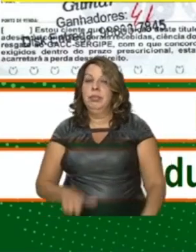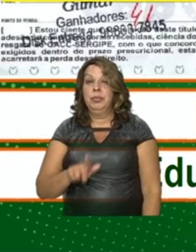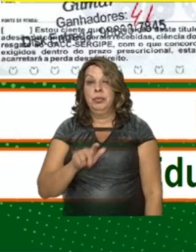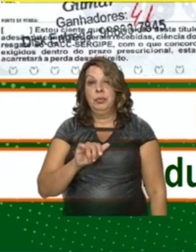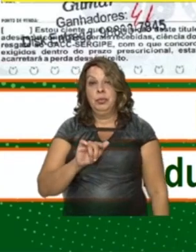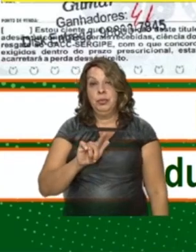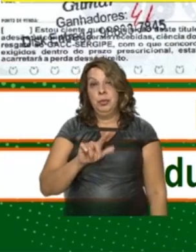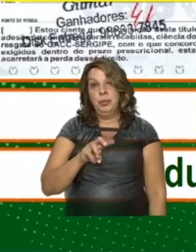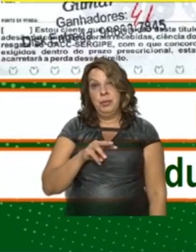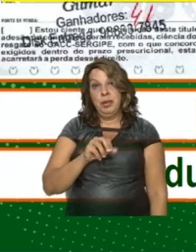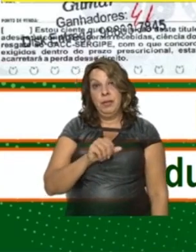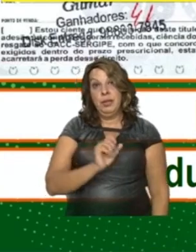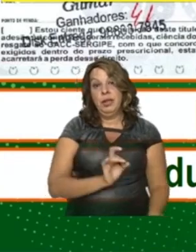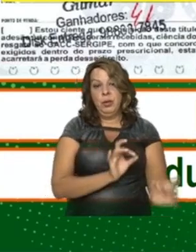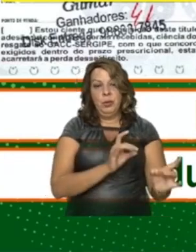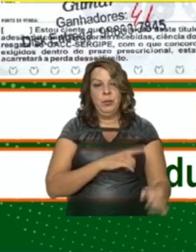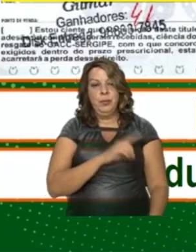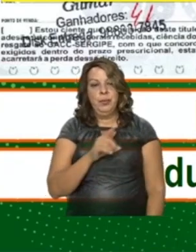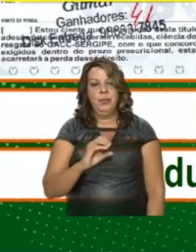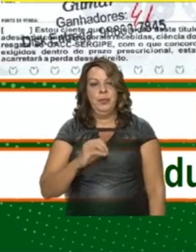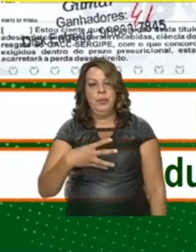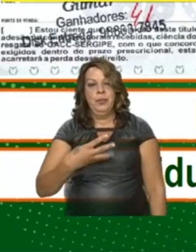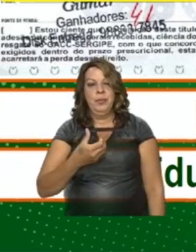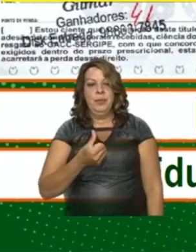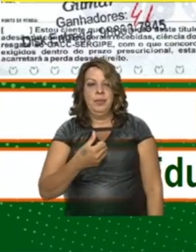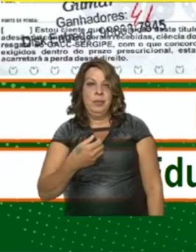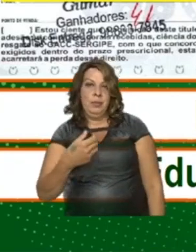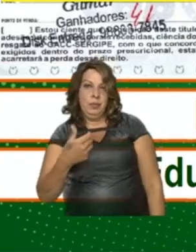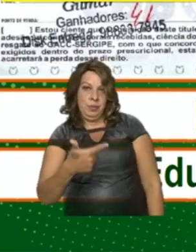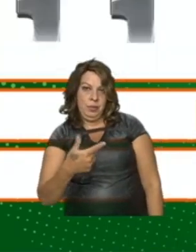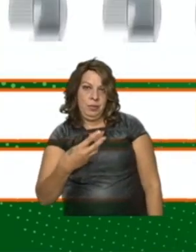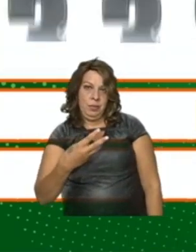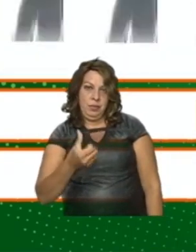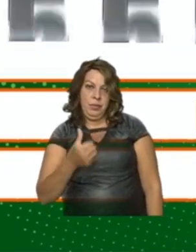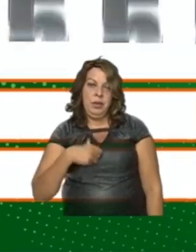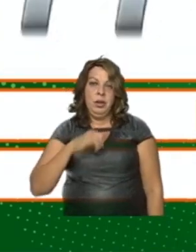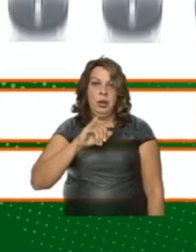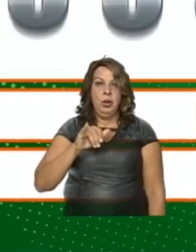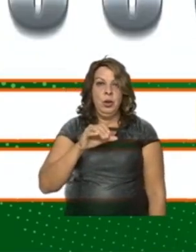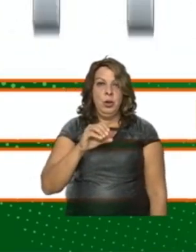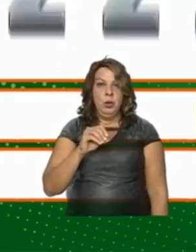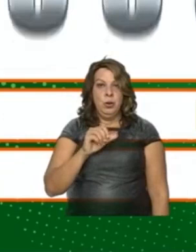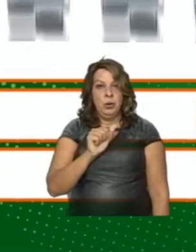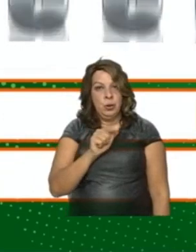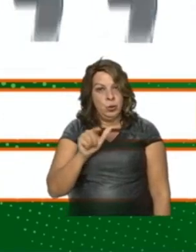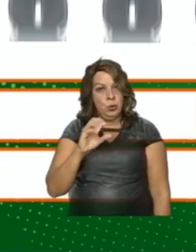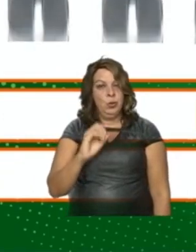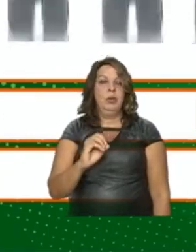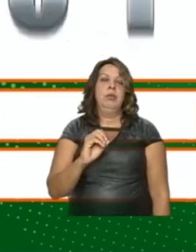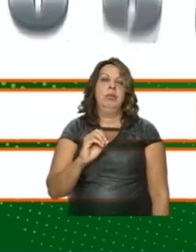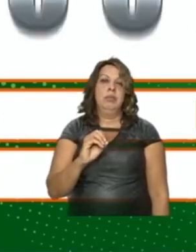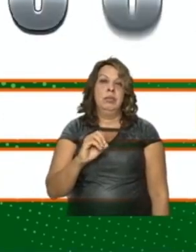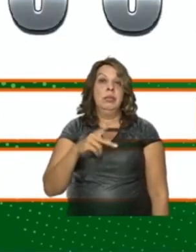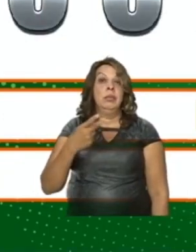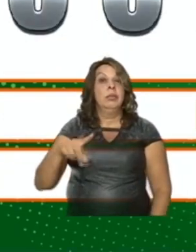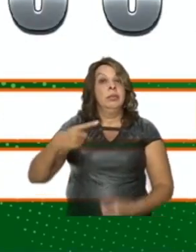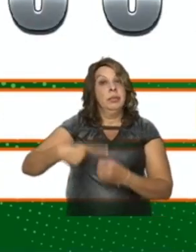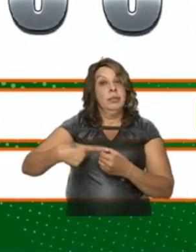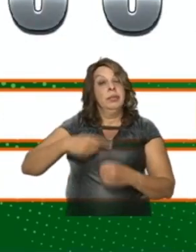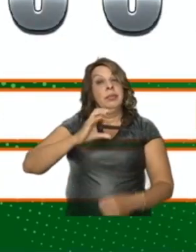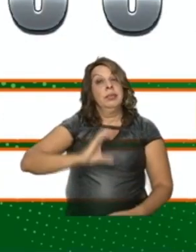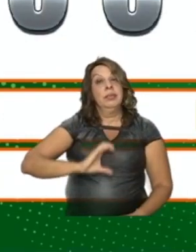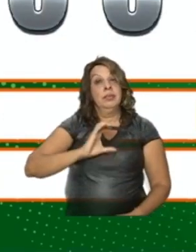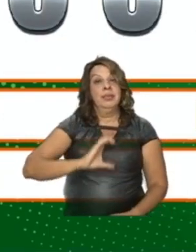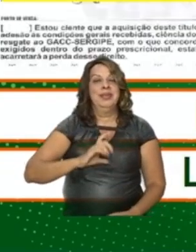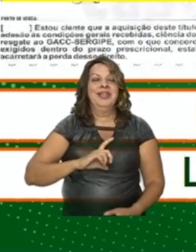R$500 valendo. Olha aqui o título 046236, João Guilherme Santos Oliveira Silva, de Capela, adquiriu